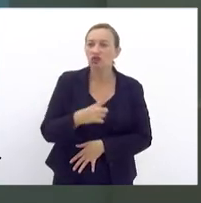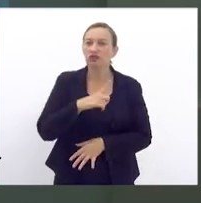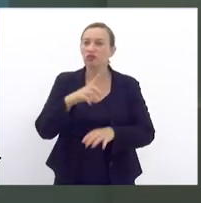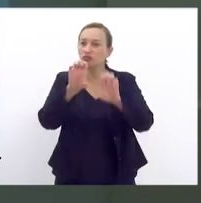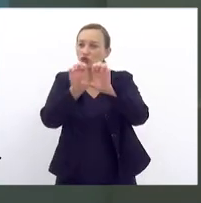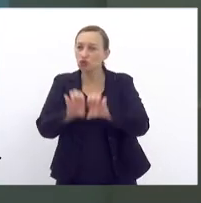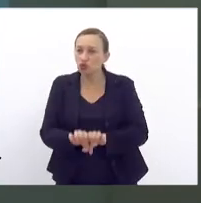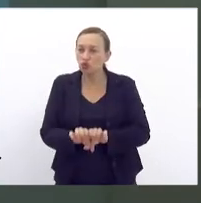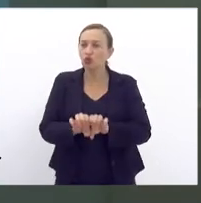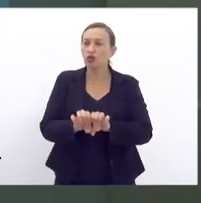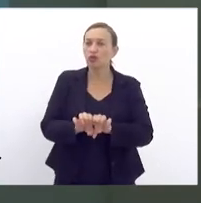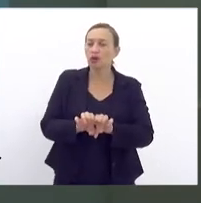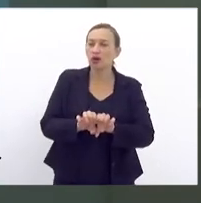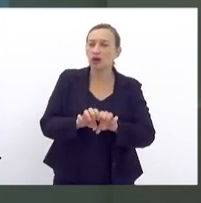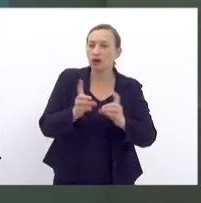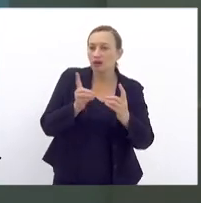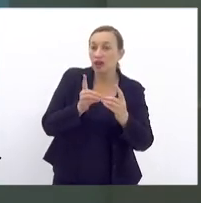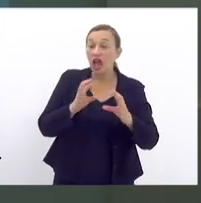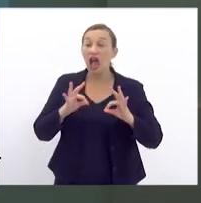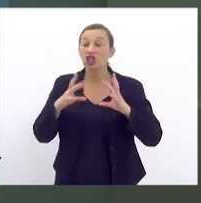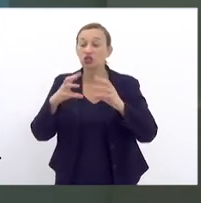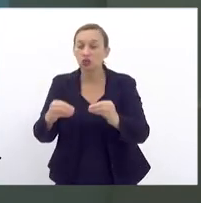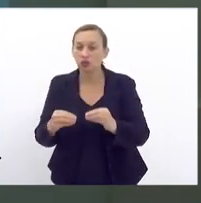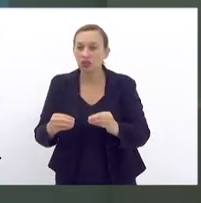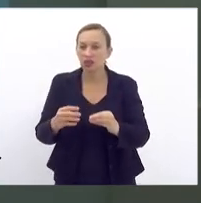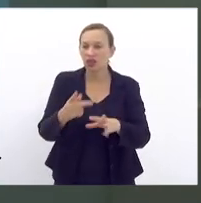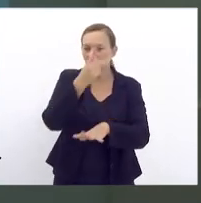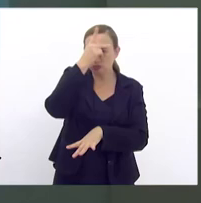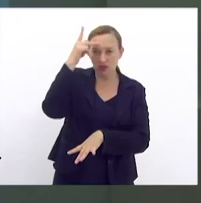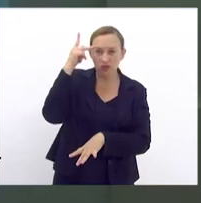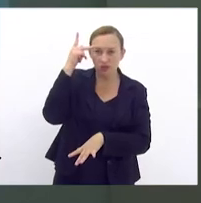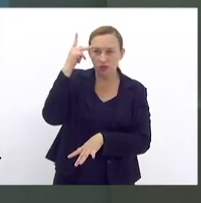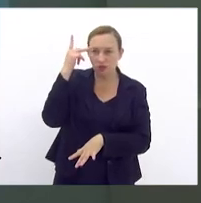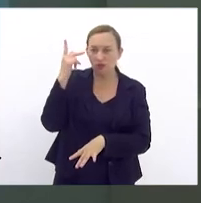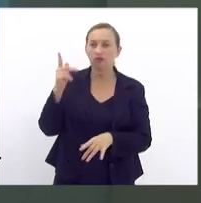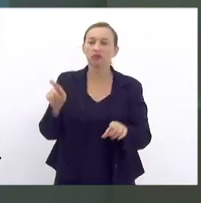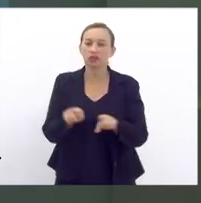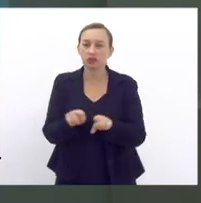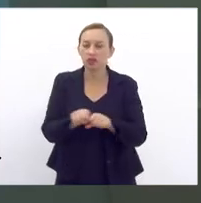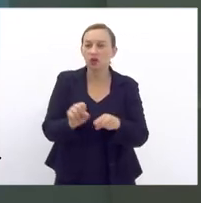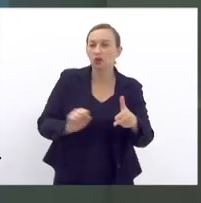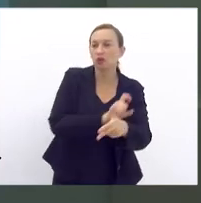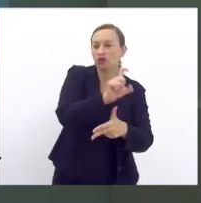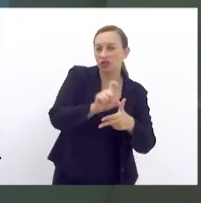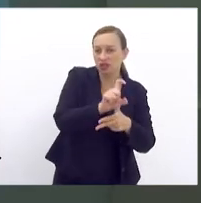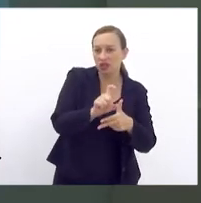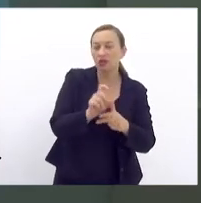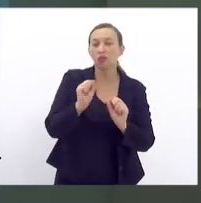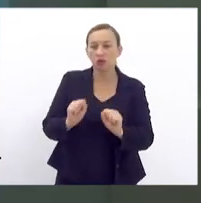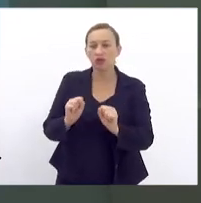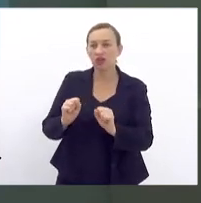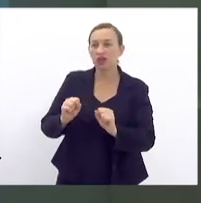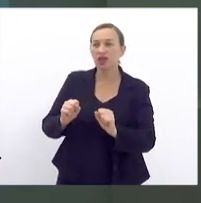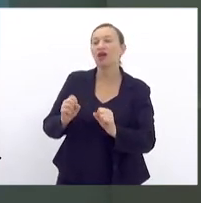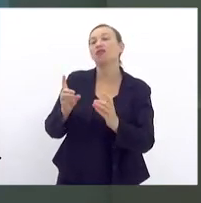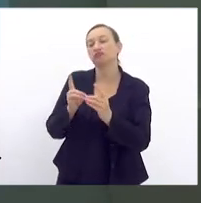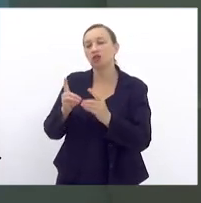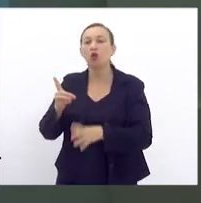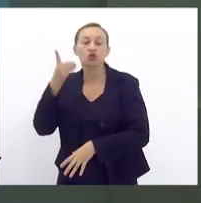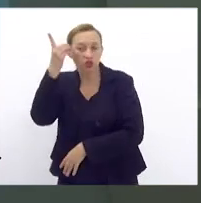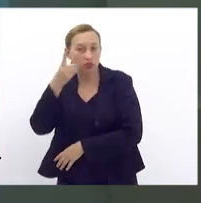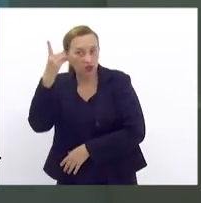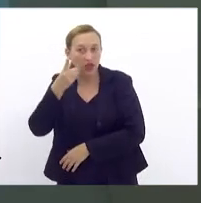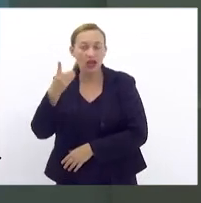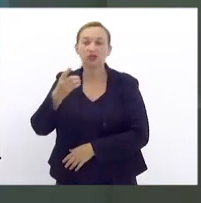estrutura para atender a toda a sociedade civil e como poderia executivo também atender os deputados enfim o ministério público